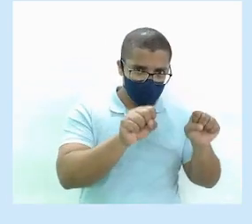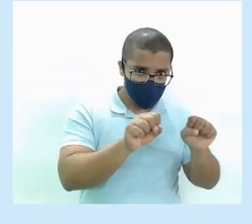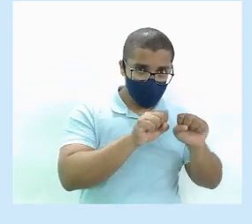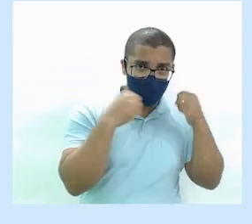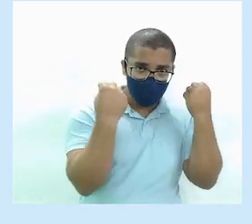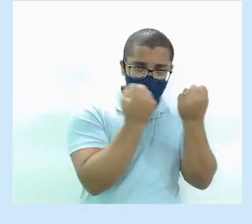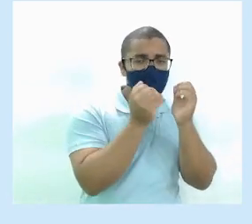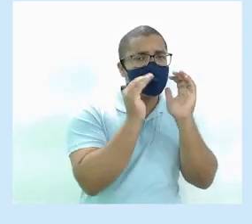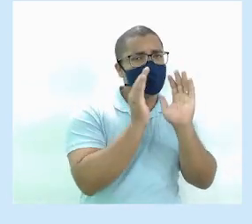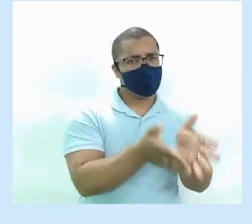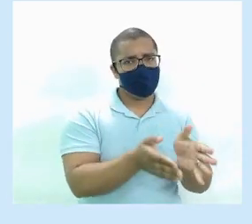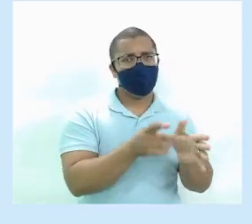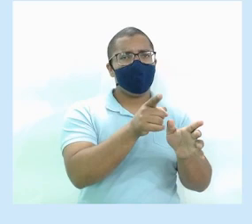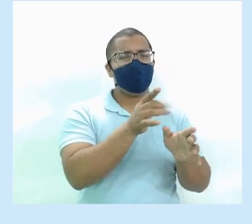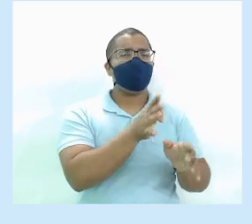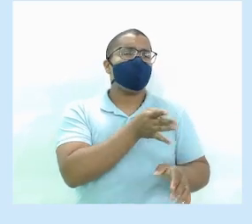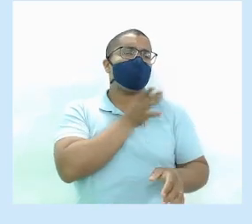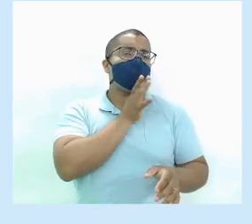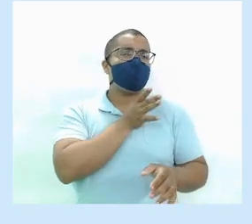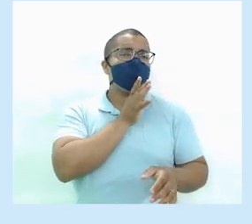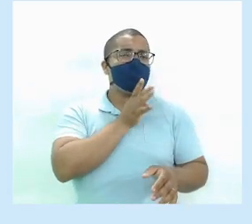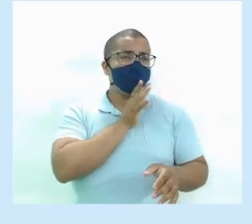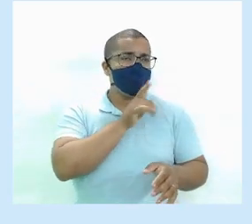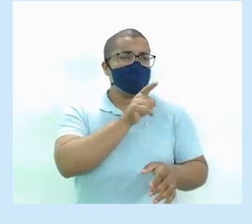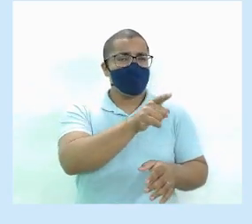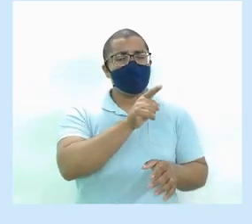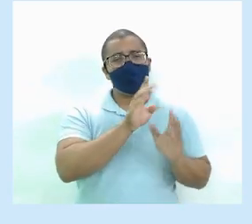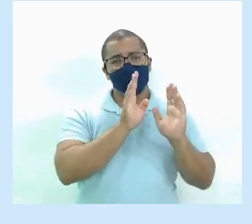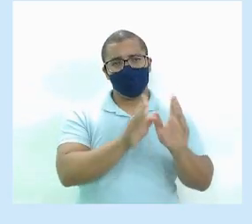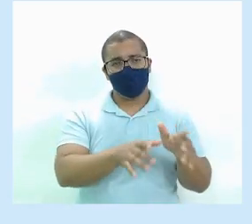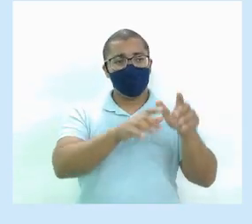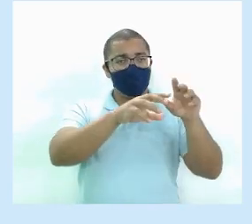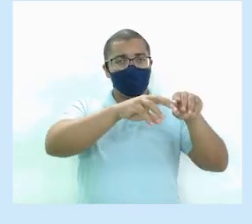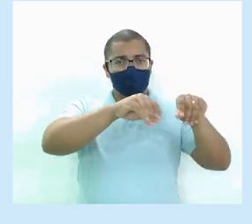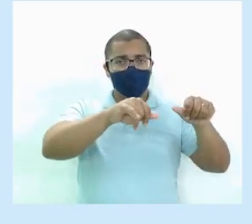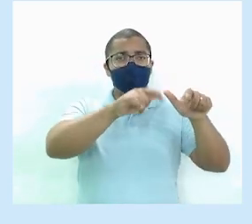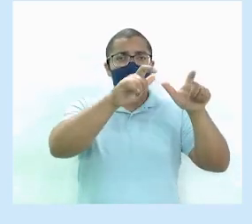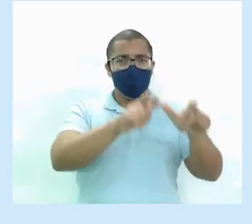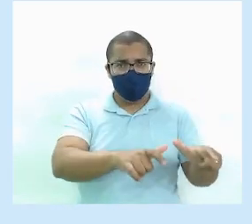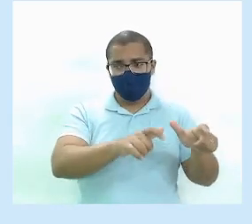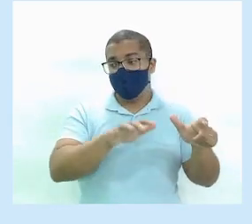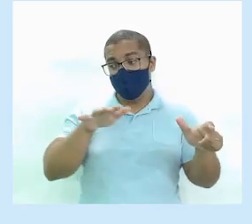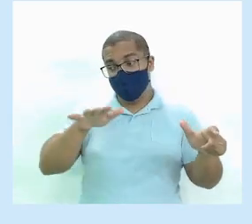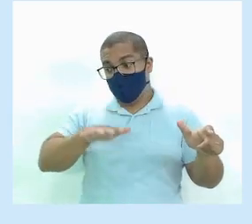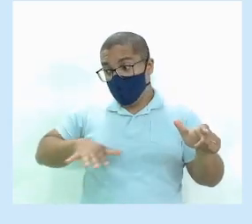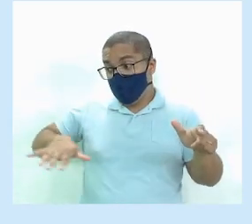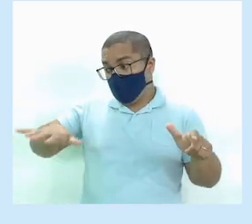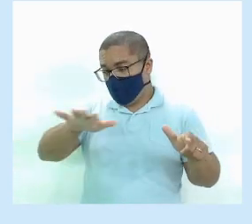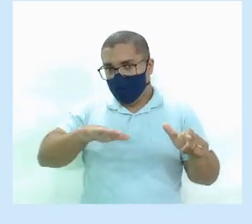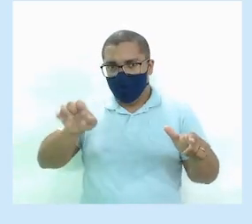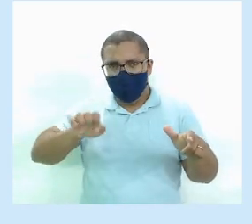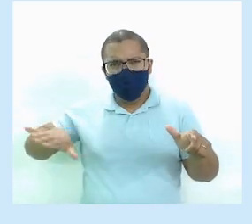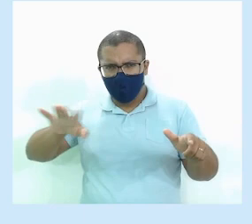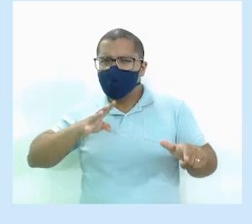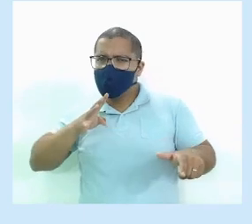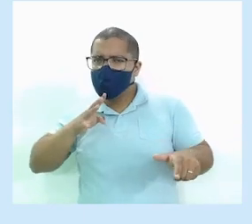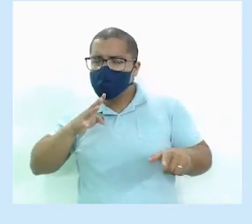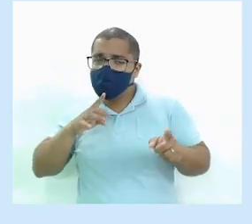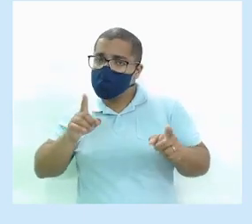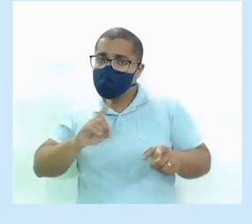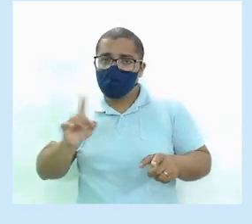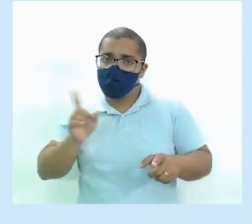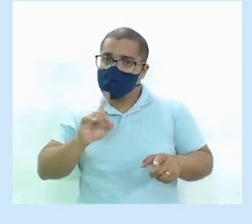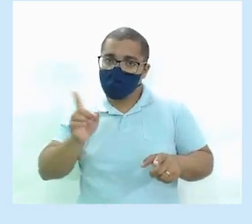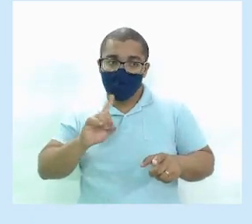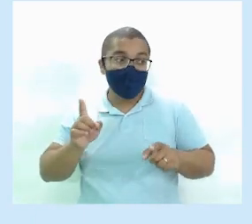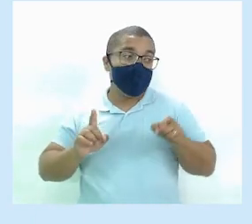num território há muito tempo, eles tinham o domínio do território. Né? Então não foi uma luta fácil entre os europeus e os povos que